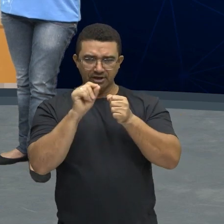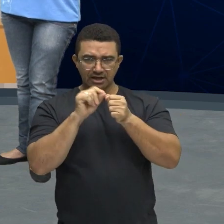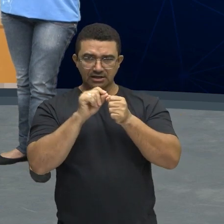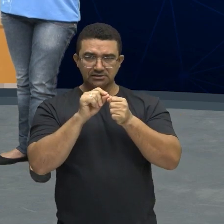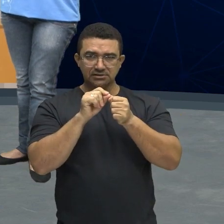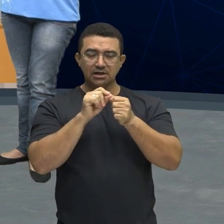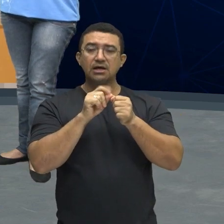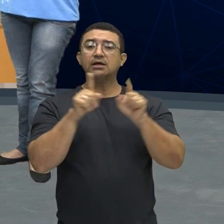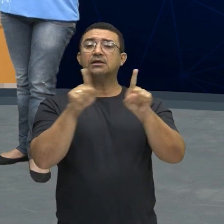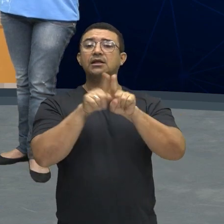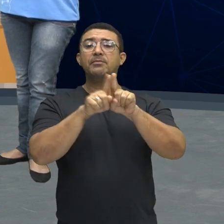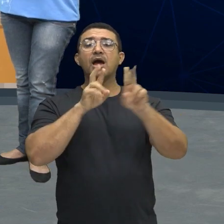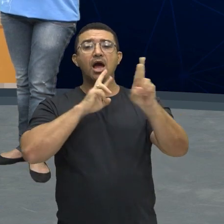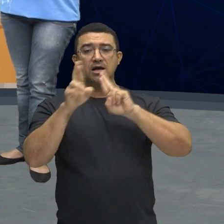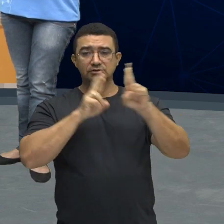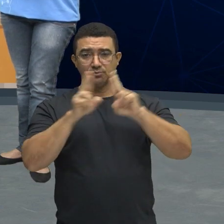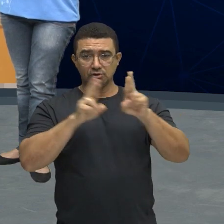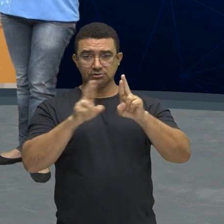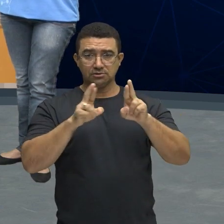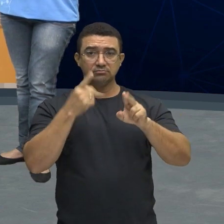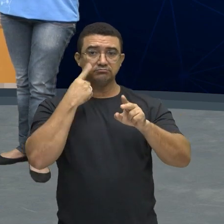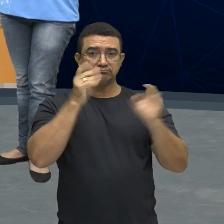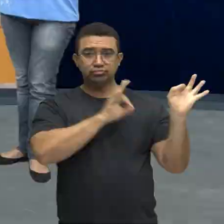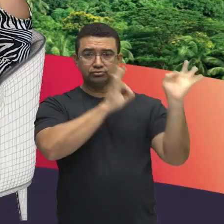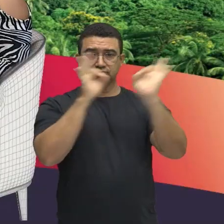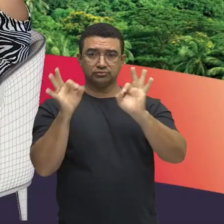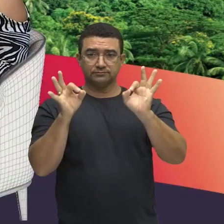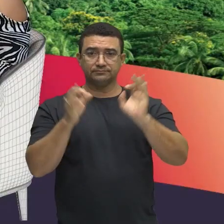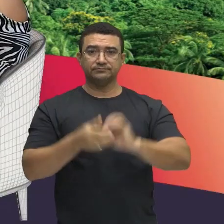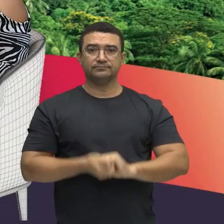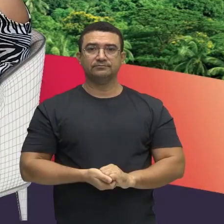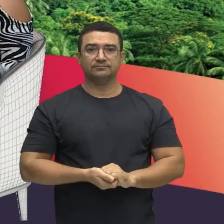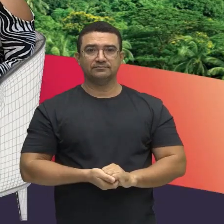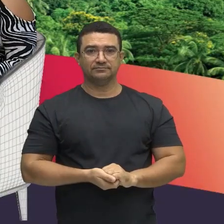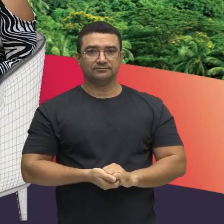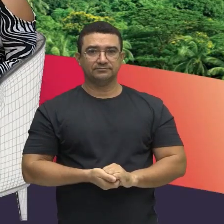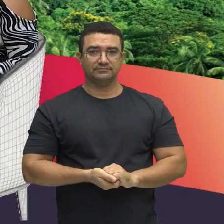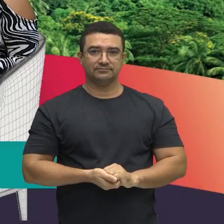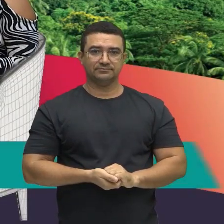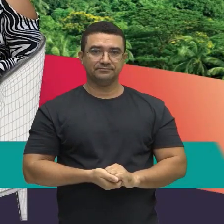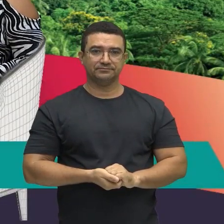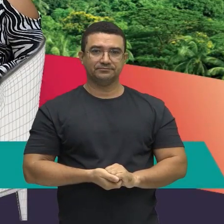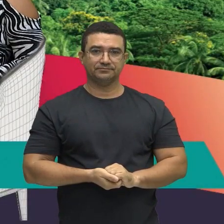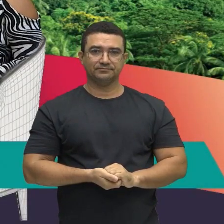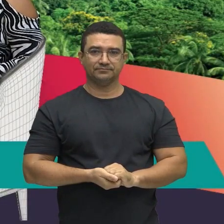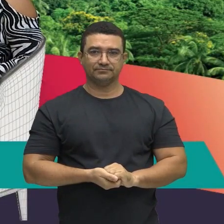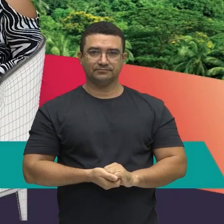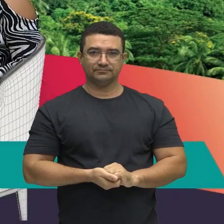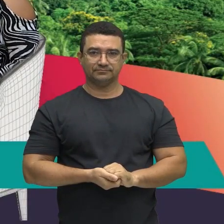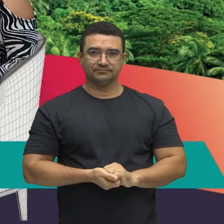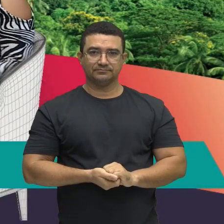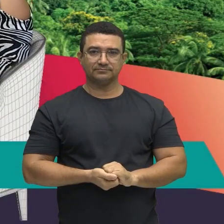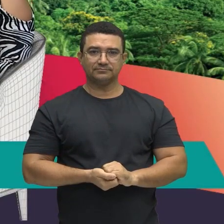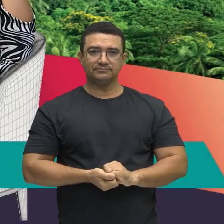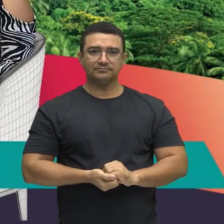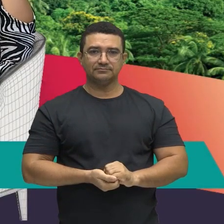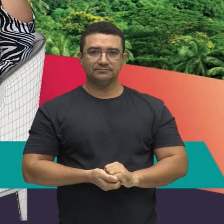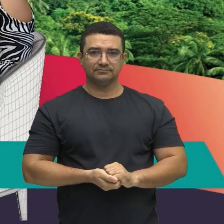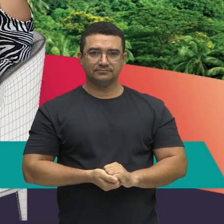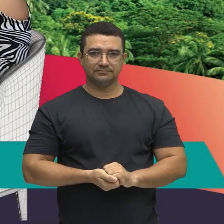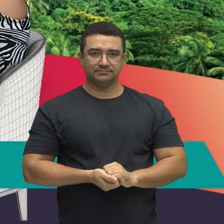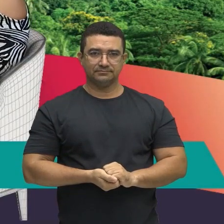e as respostas do Teacher Virgílio. Vamos dar uma olhada. Hi guys! Today I am going to talk to my